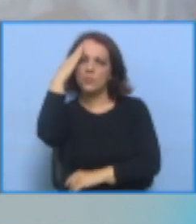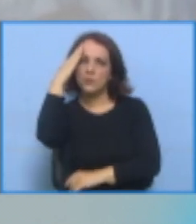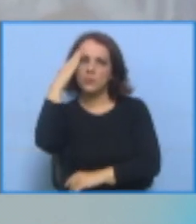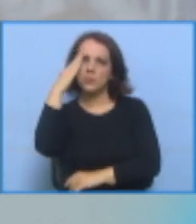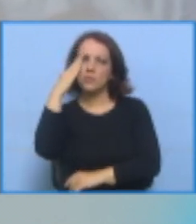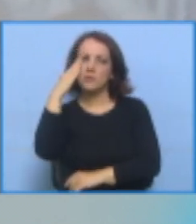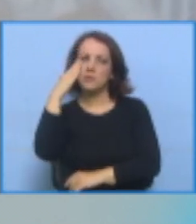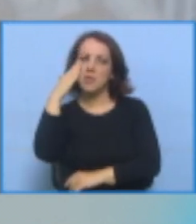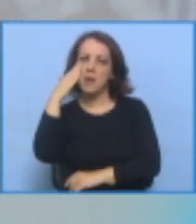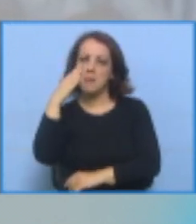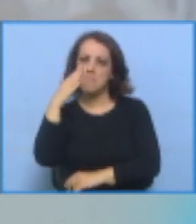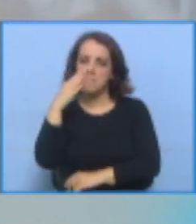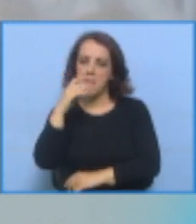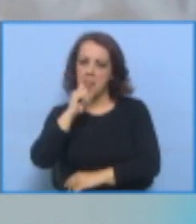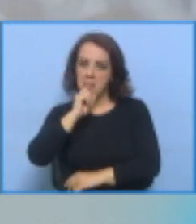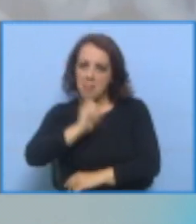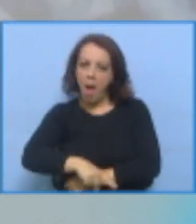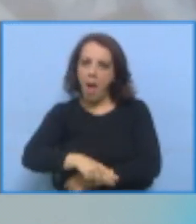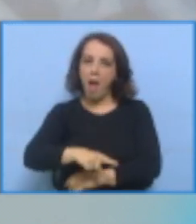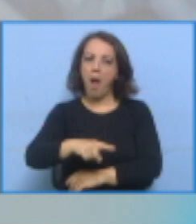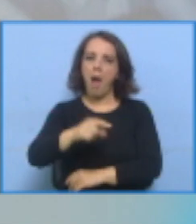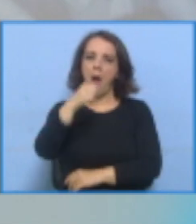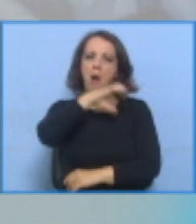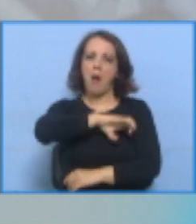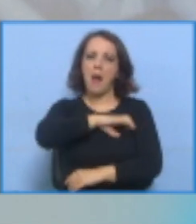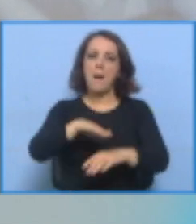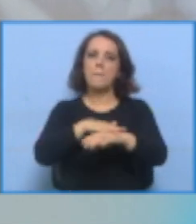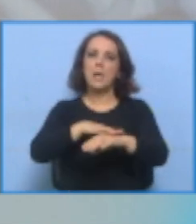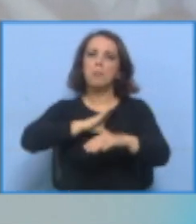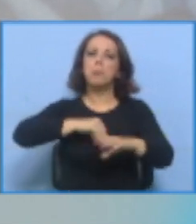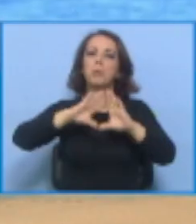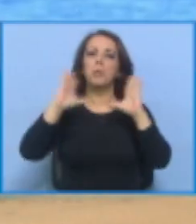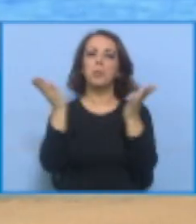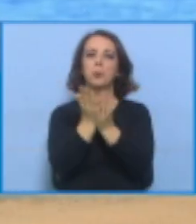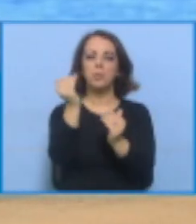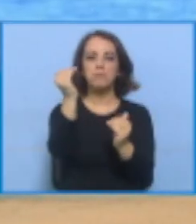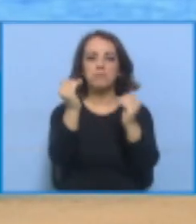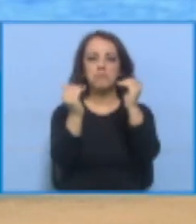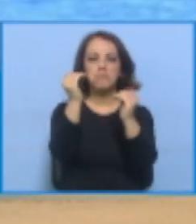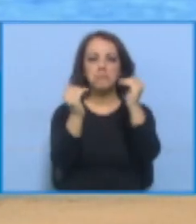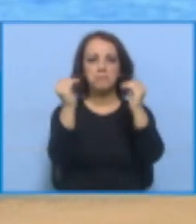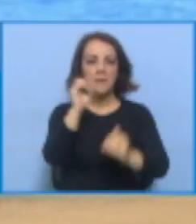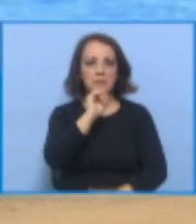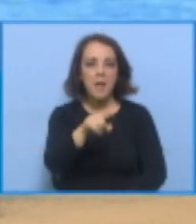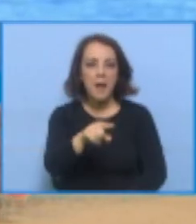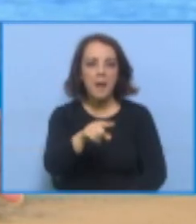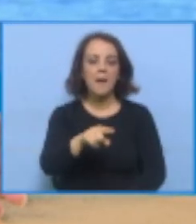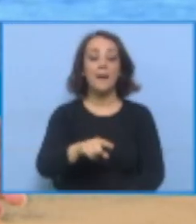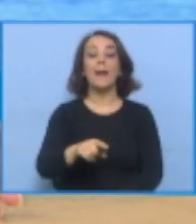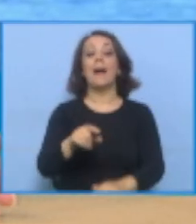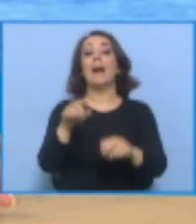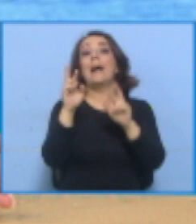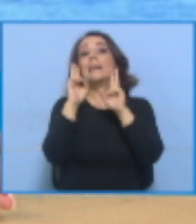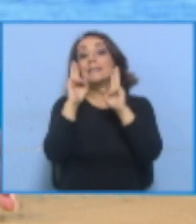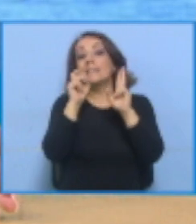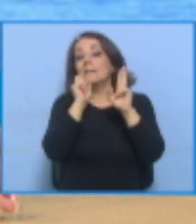real esse desejo de equilibrar o salário mínimo em todo o mundo? Quer dizer, o desejo pode sem dúvida existir, não é? Nós